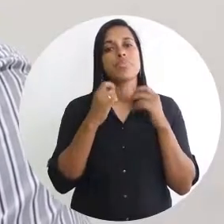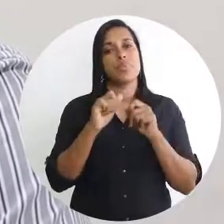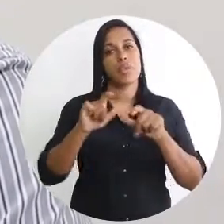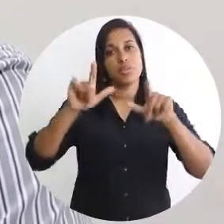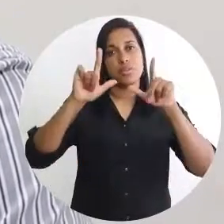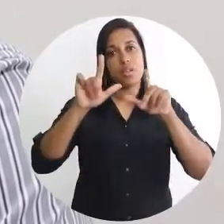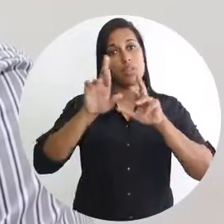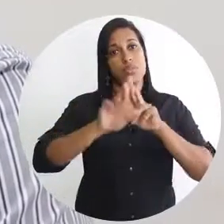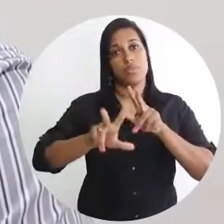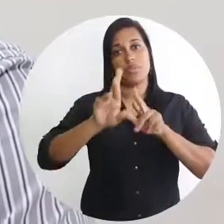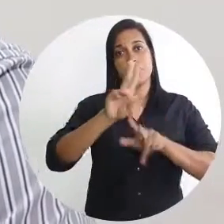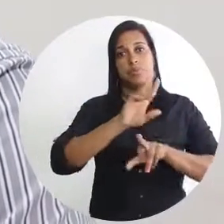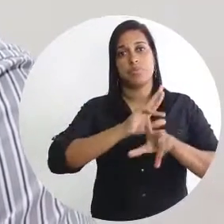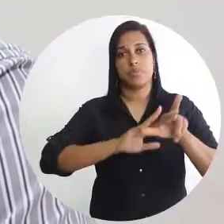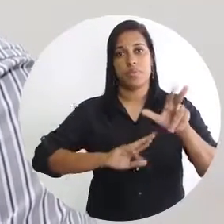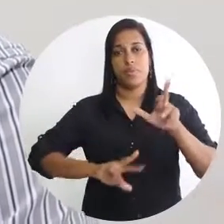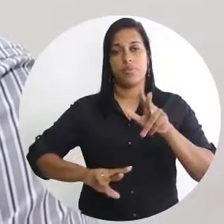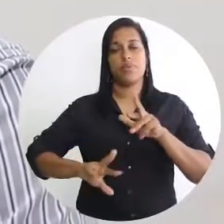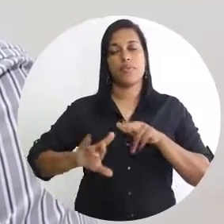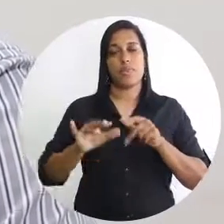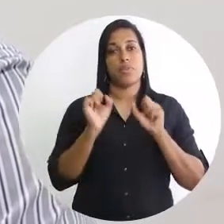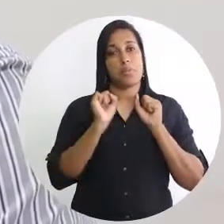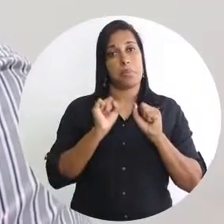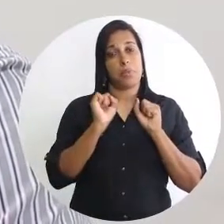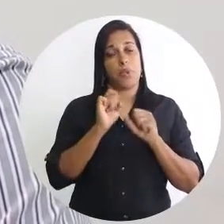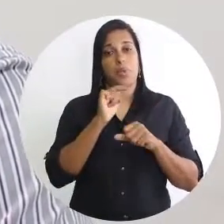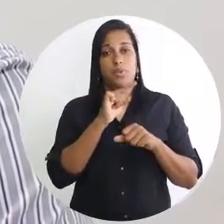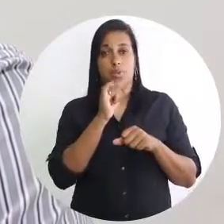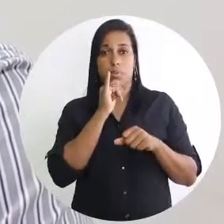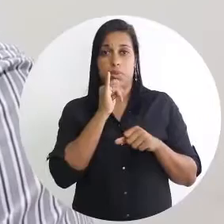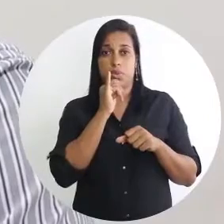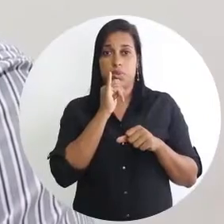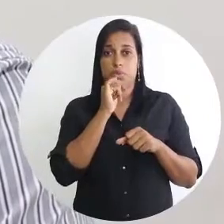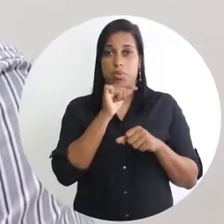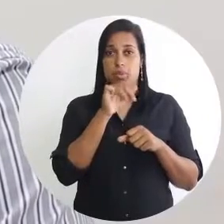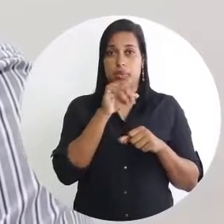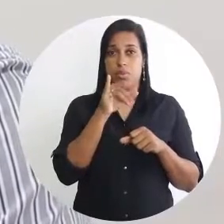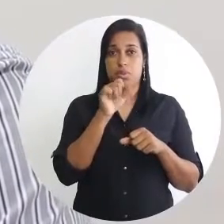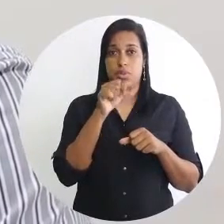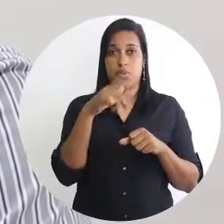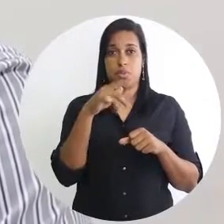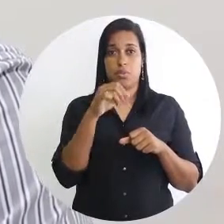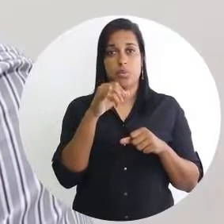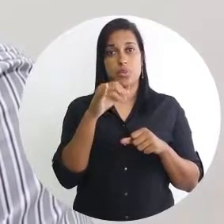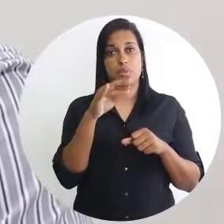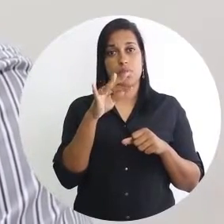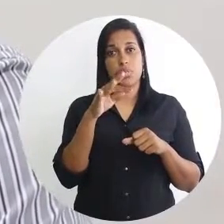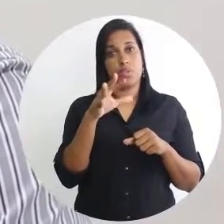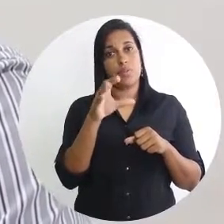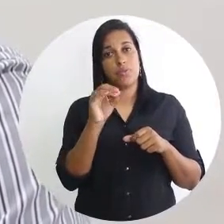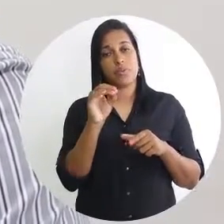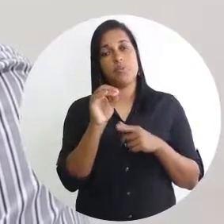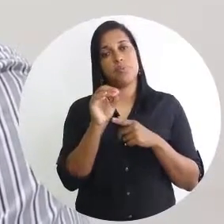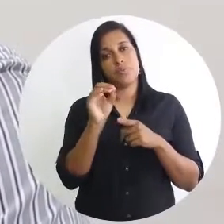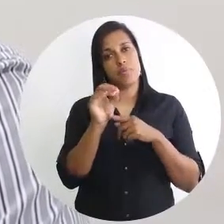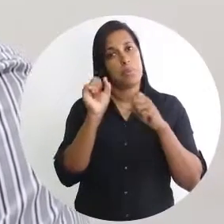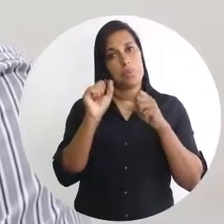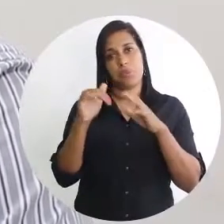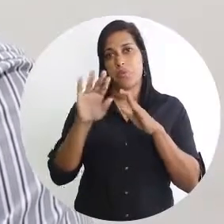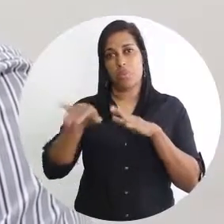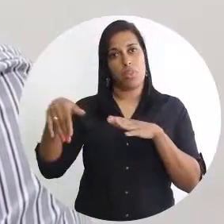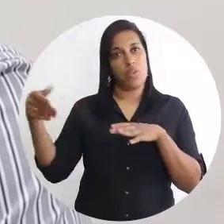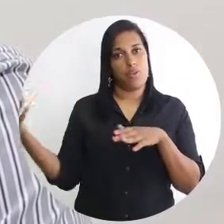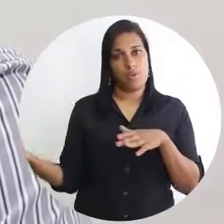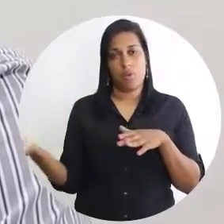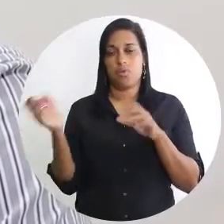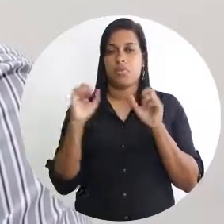dos dispositivos são diferentes. Então pode ser que um dispositivo nem tenha a posição que você especificou. Então um componente pode ficar de fora,